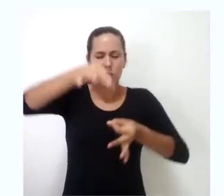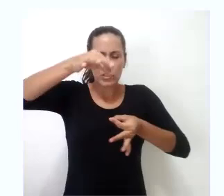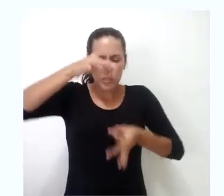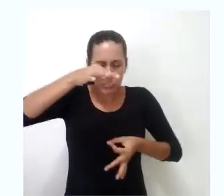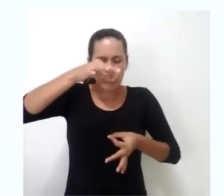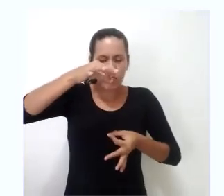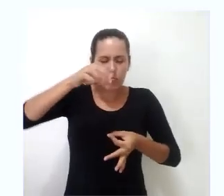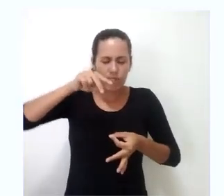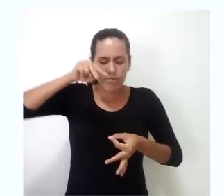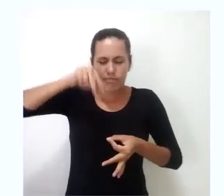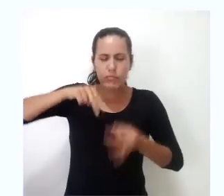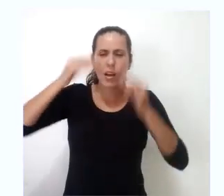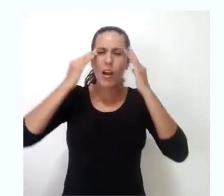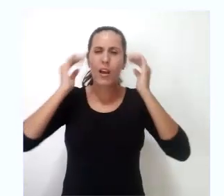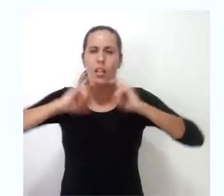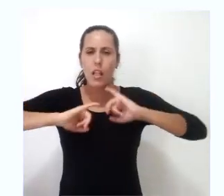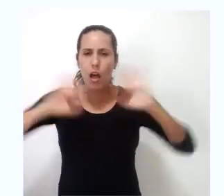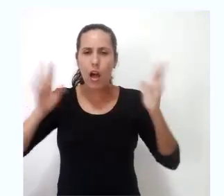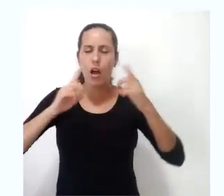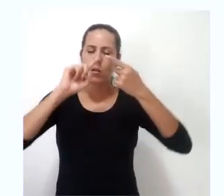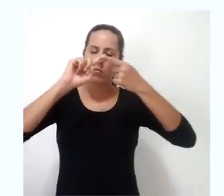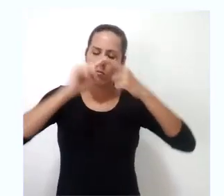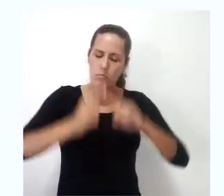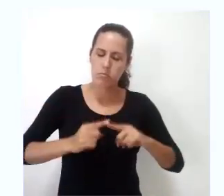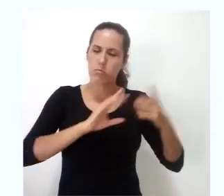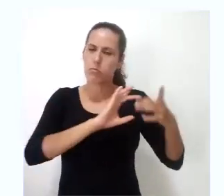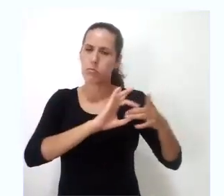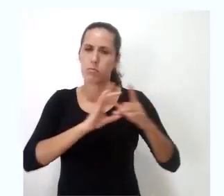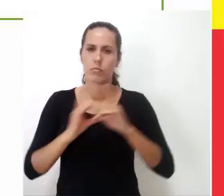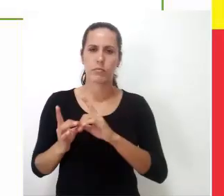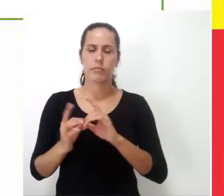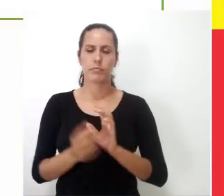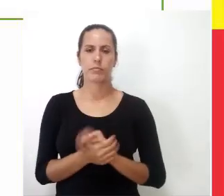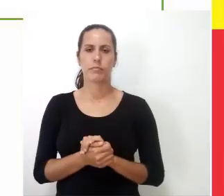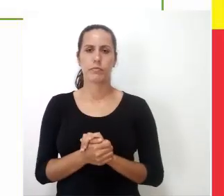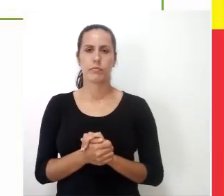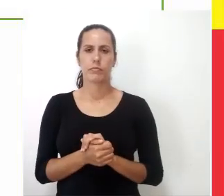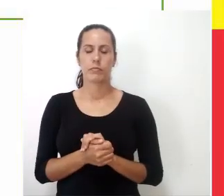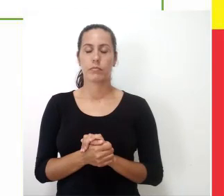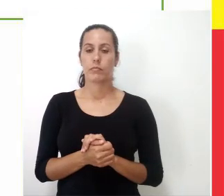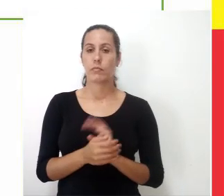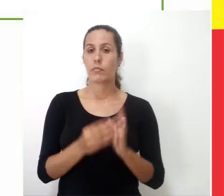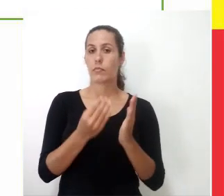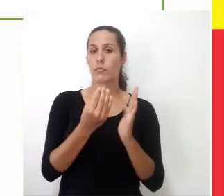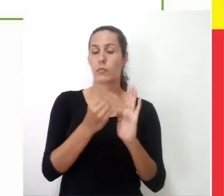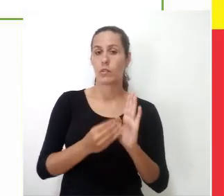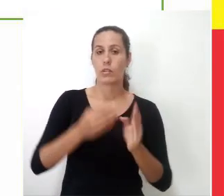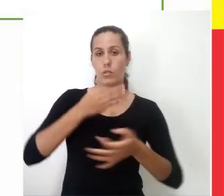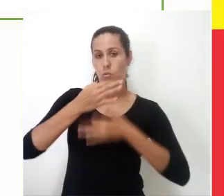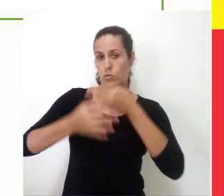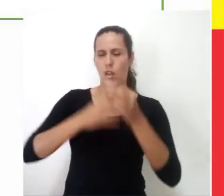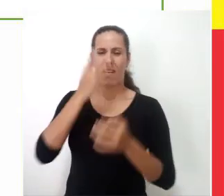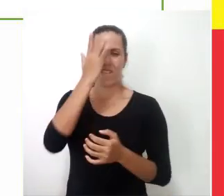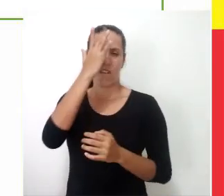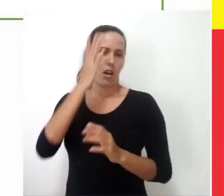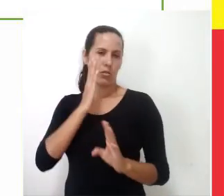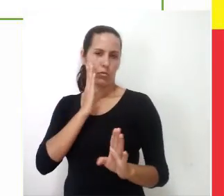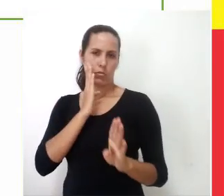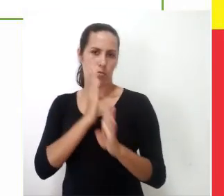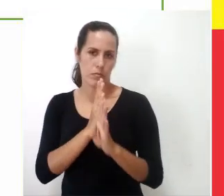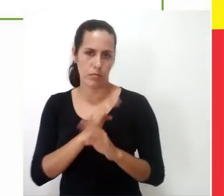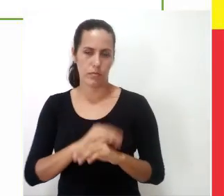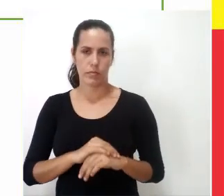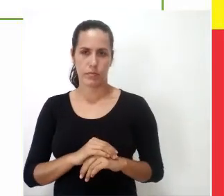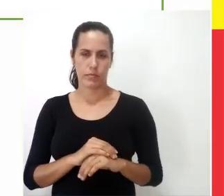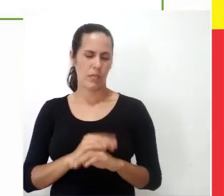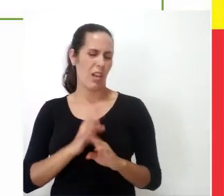forma clara, objetiva, certo? Vamos lá. Os argumentos de um texto são facilmente localizados. Os